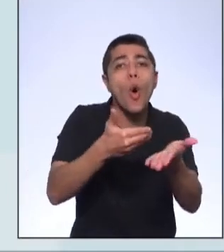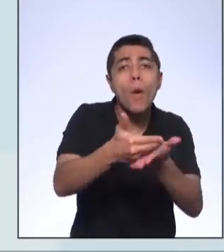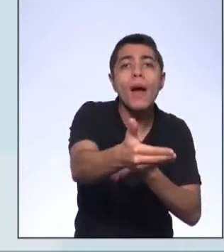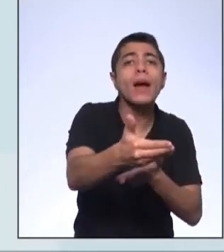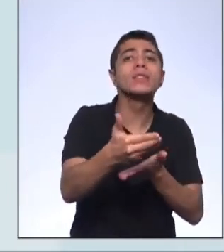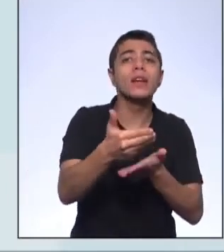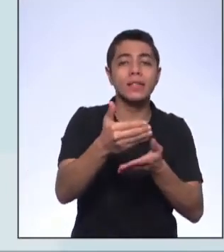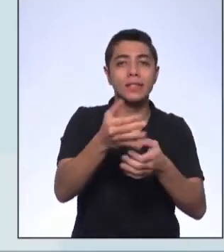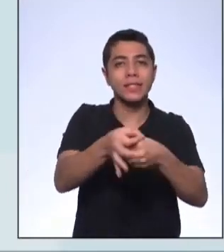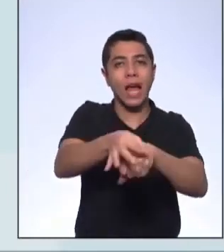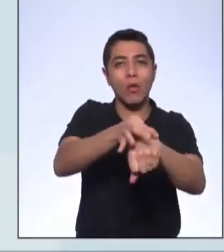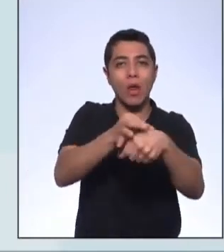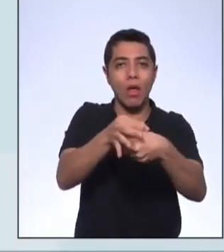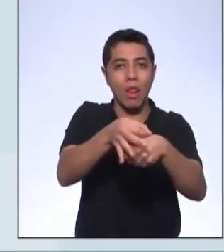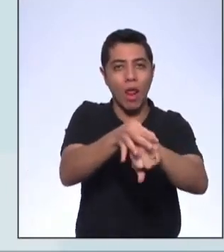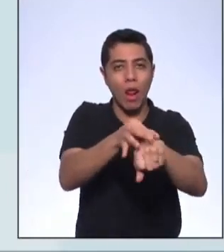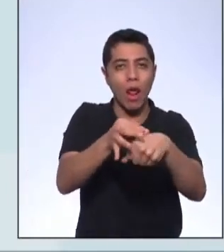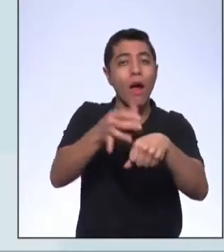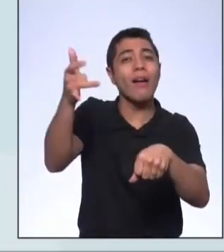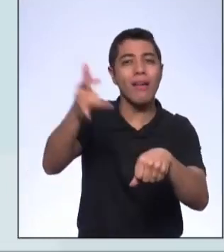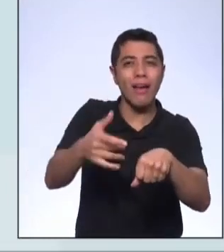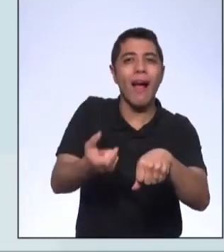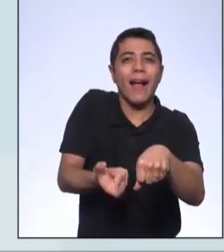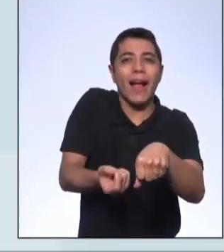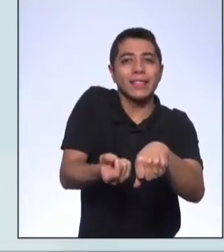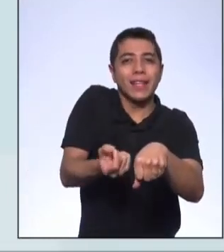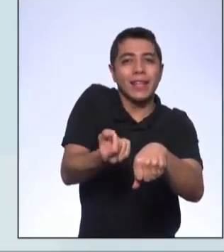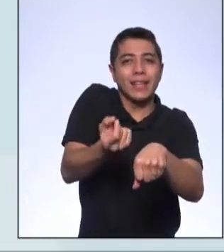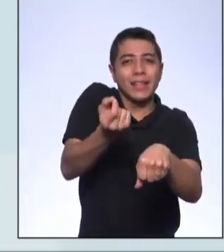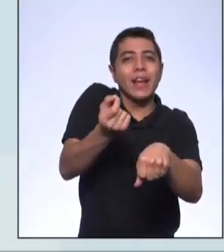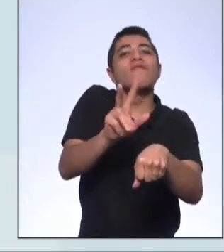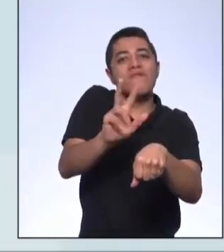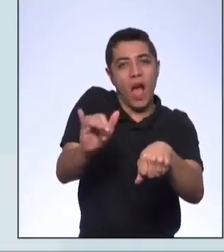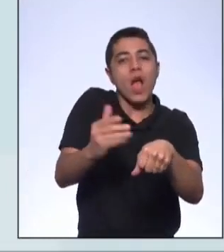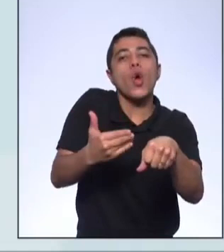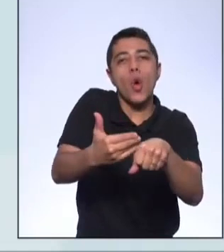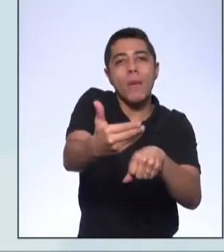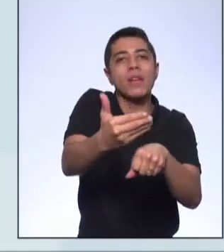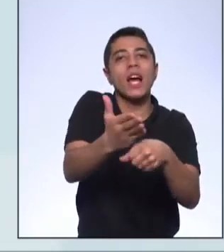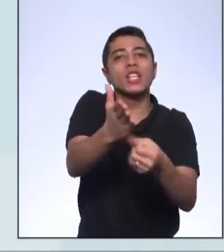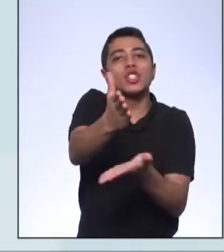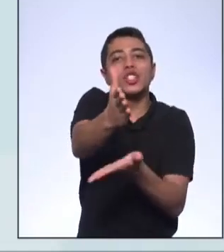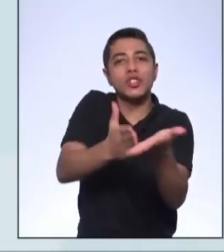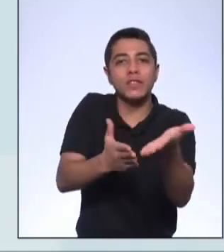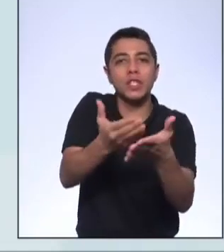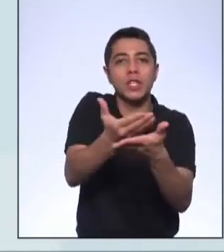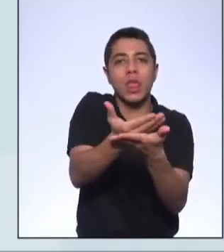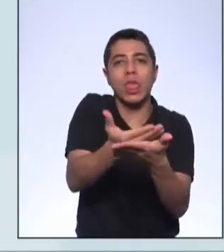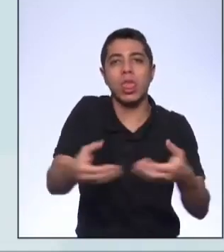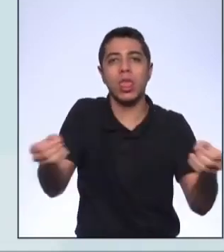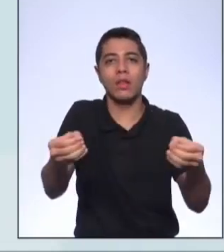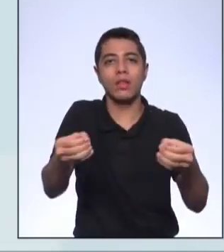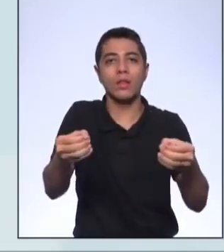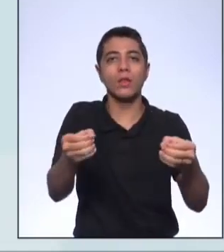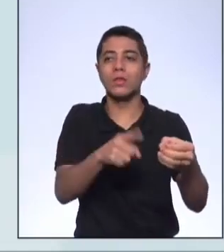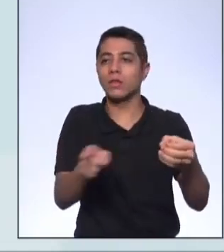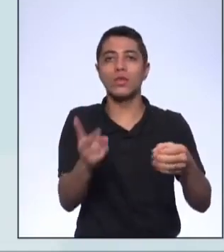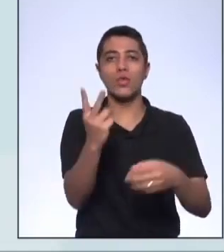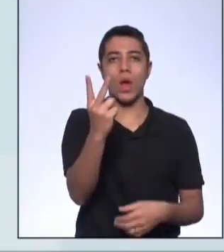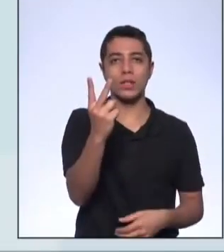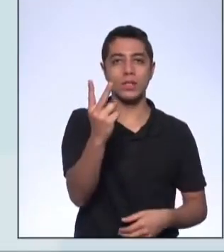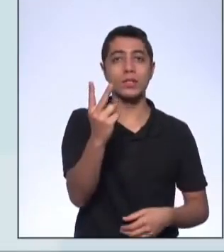celular alterada e vão produzir o que a gente chama de mutação na célula. Tá? A célula geneticamente alterada sofre o efeito de